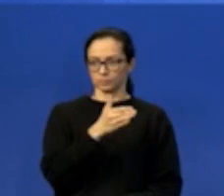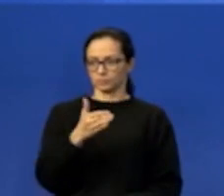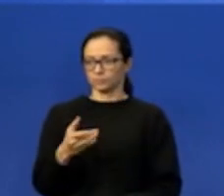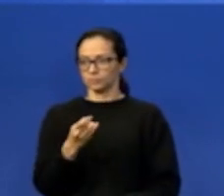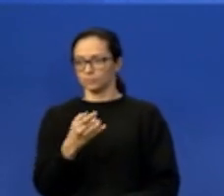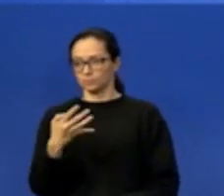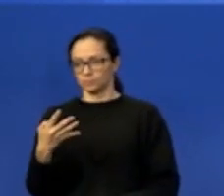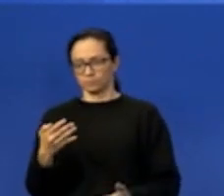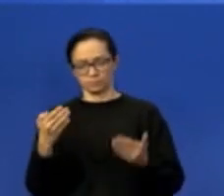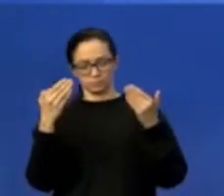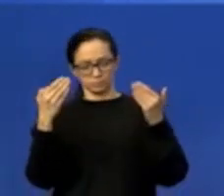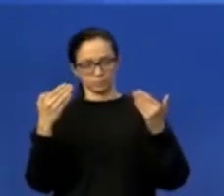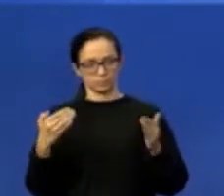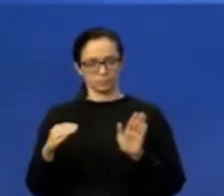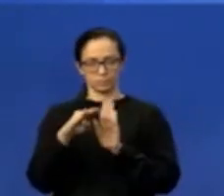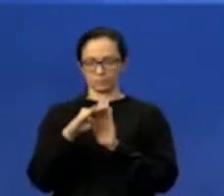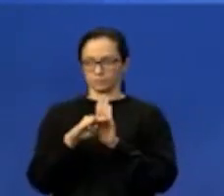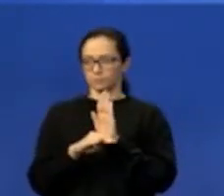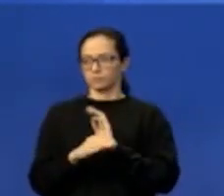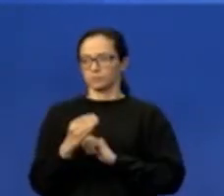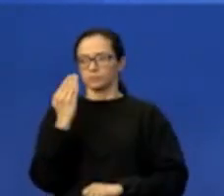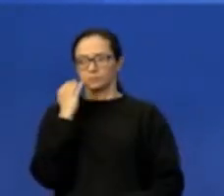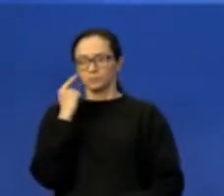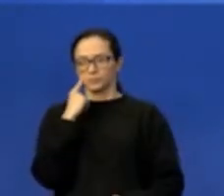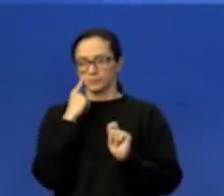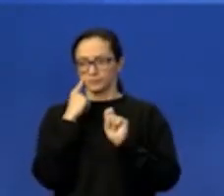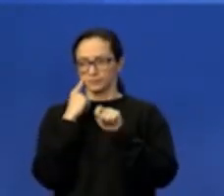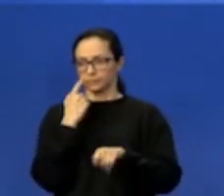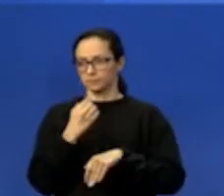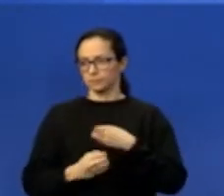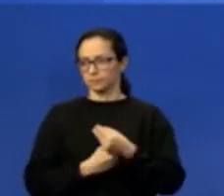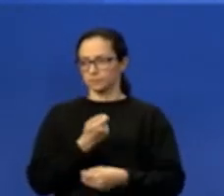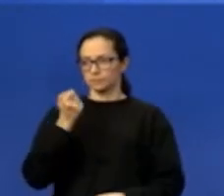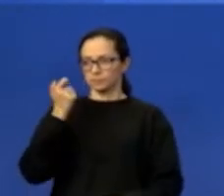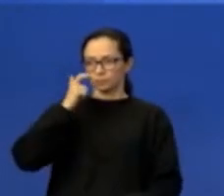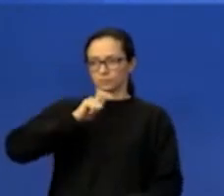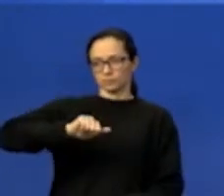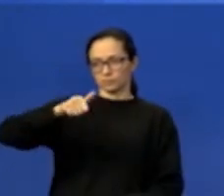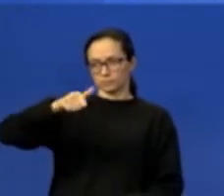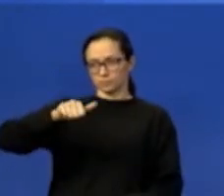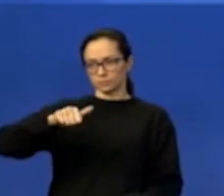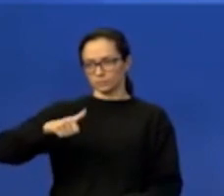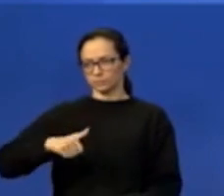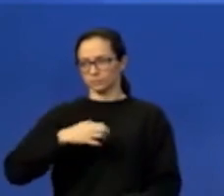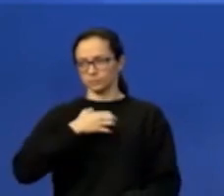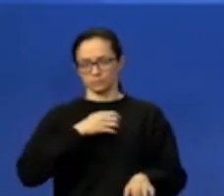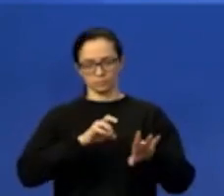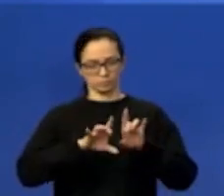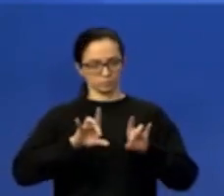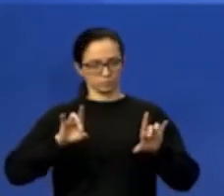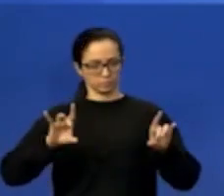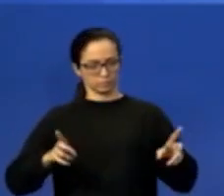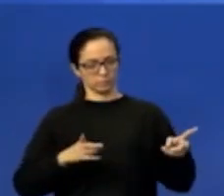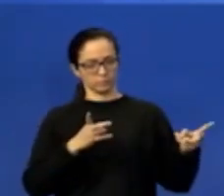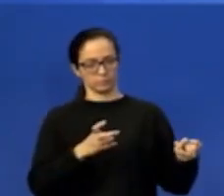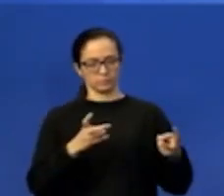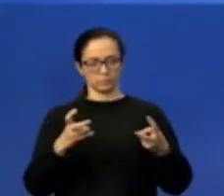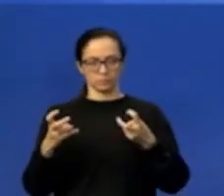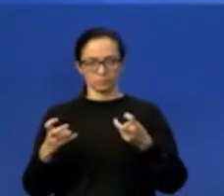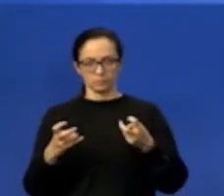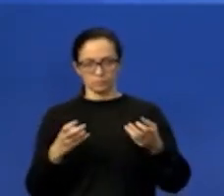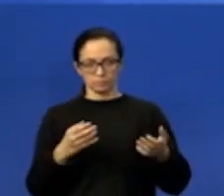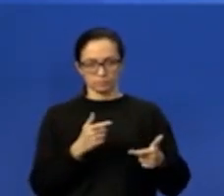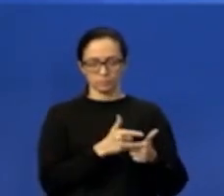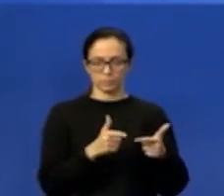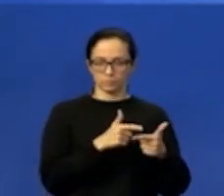pode seguir de base para que a gente consiga avaliar se um indivíduo ele apresenta uma alteração de